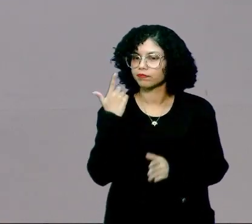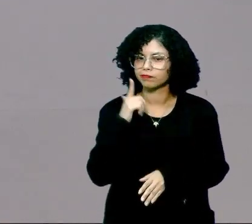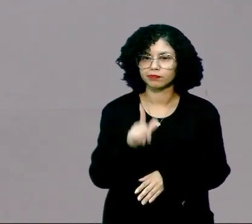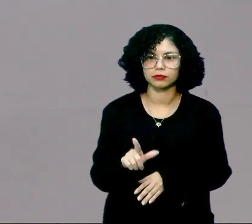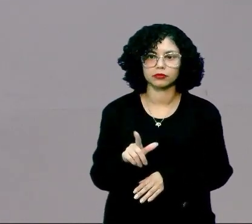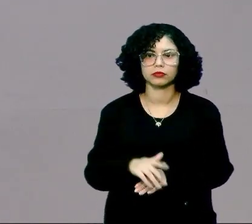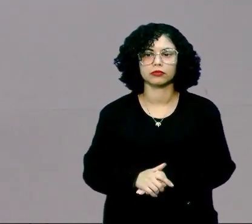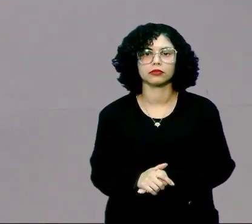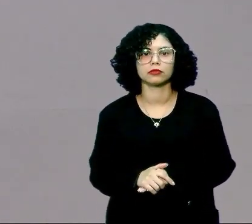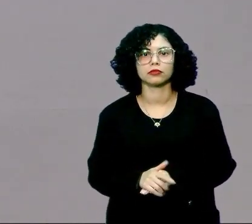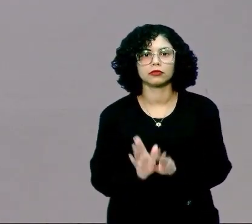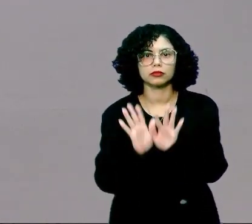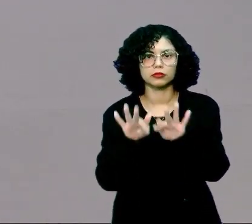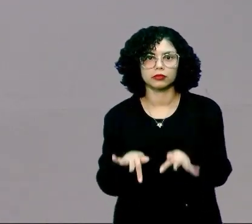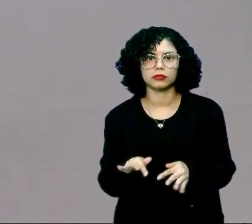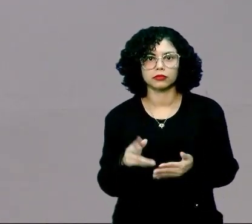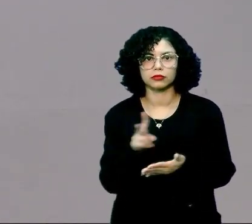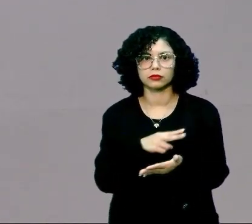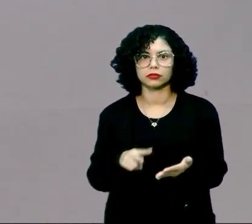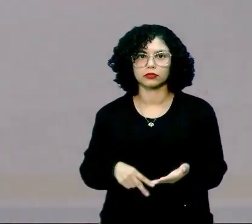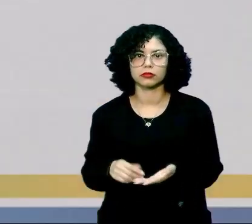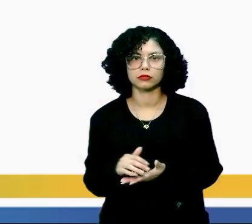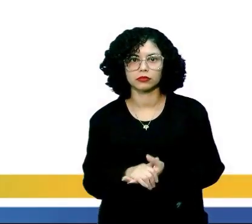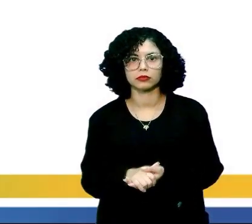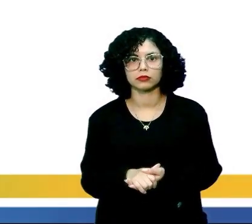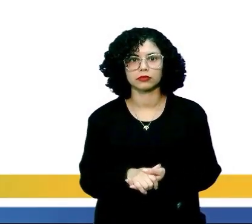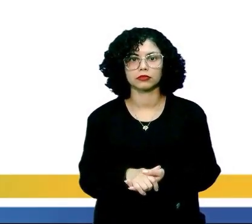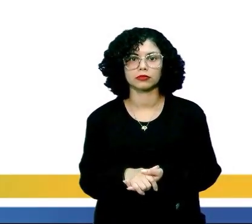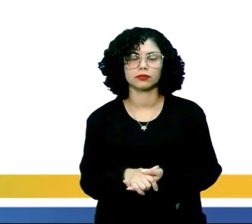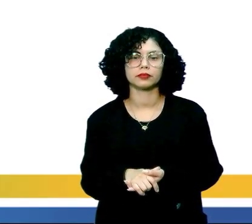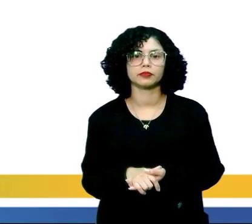conseguir terminar a leitura da obra, tá?